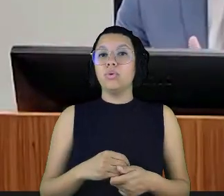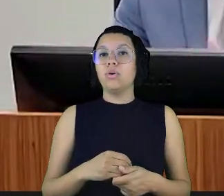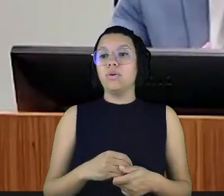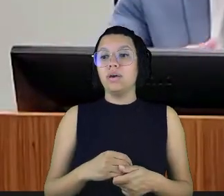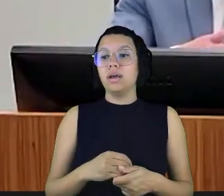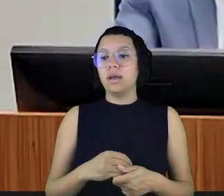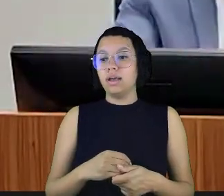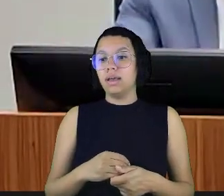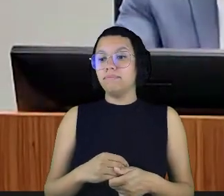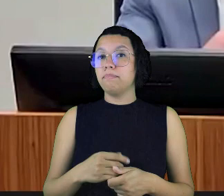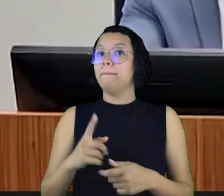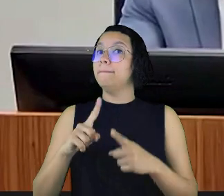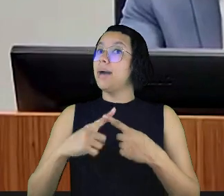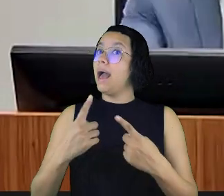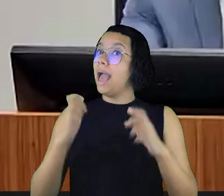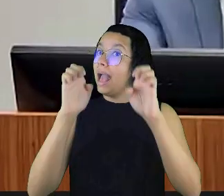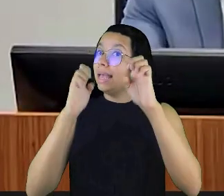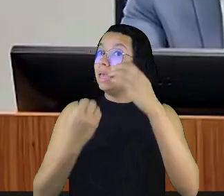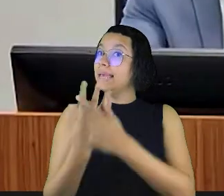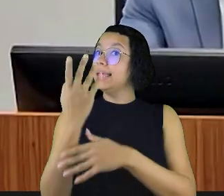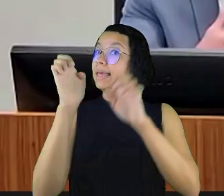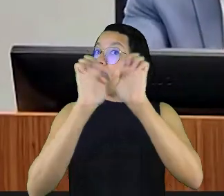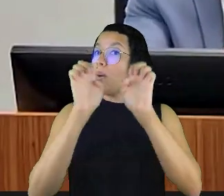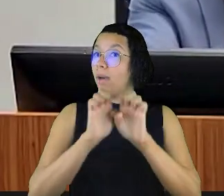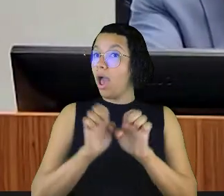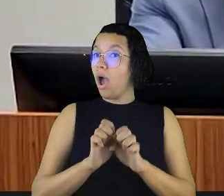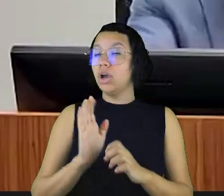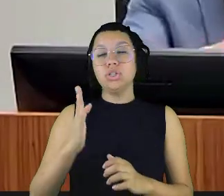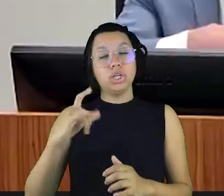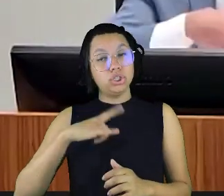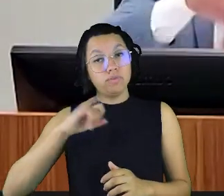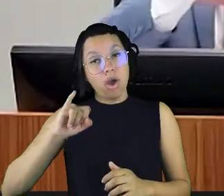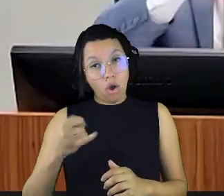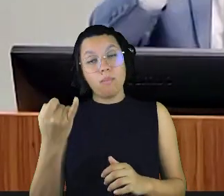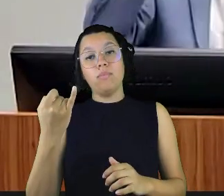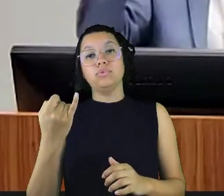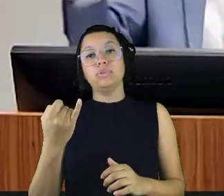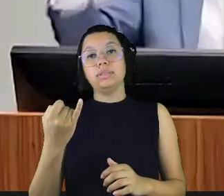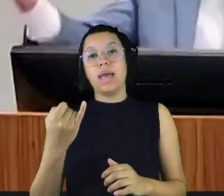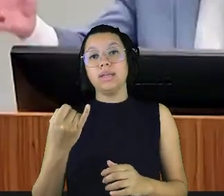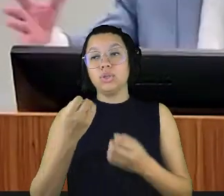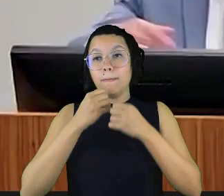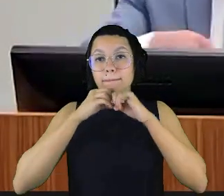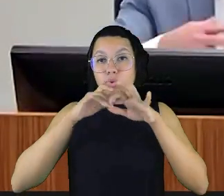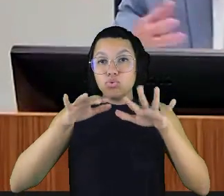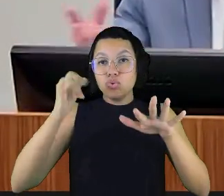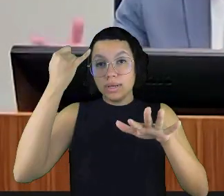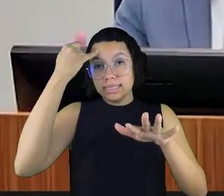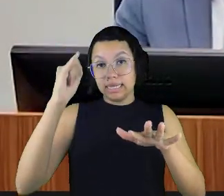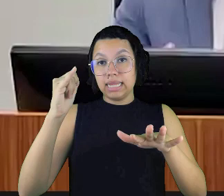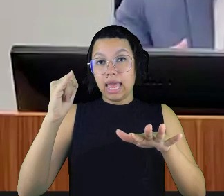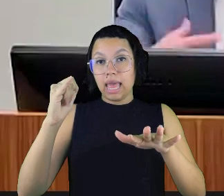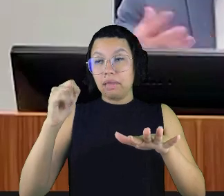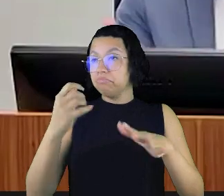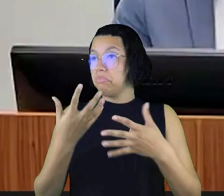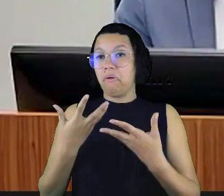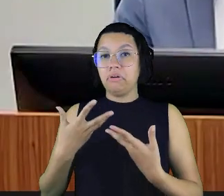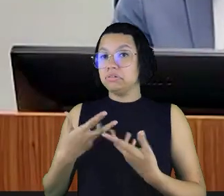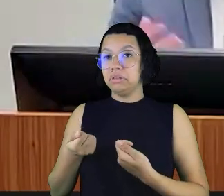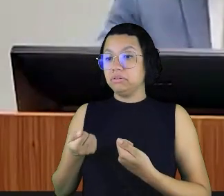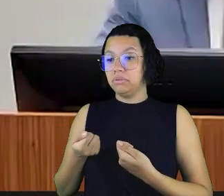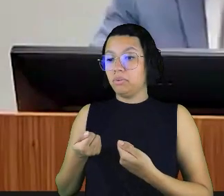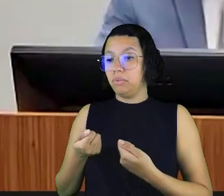estrutura. Eu já tive a oportunidade de profligar essa ideia, não ressoou absolutamente de forma